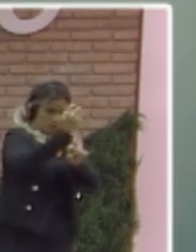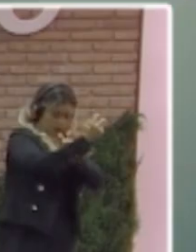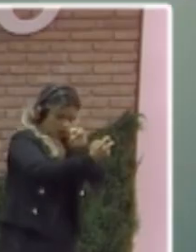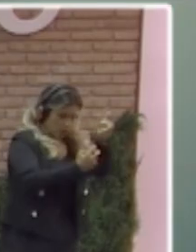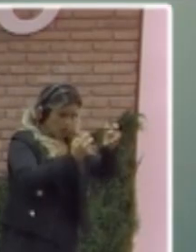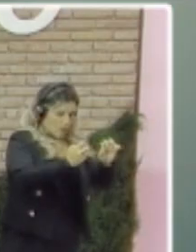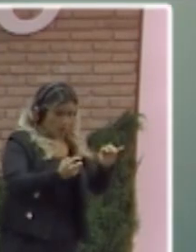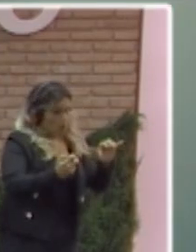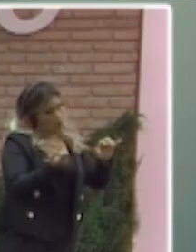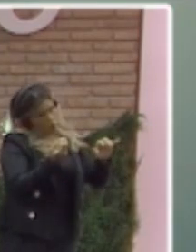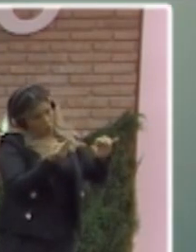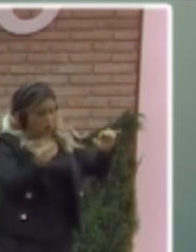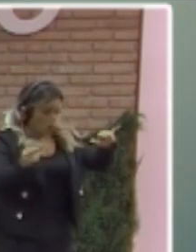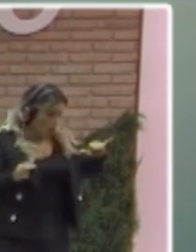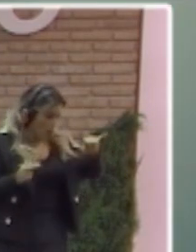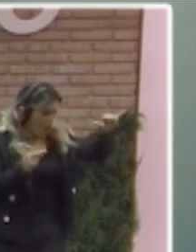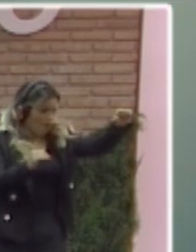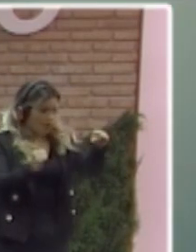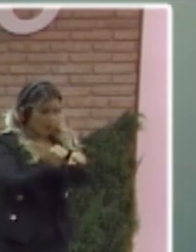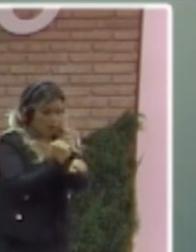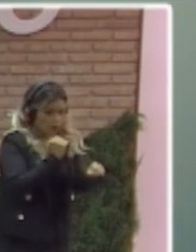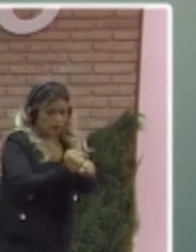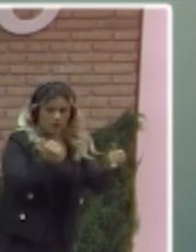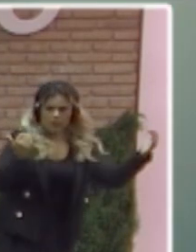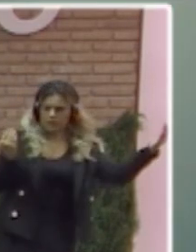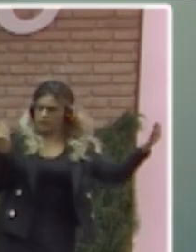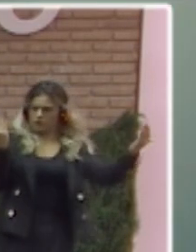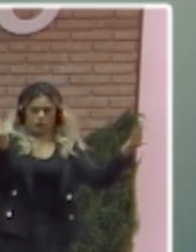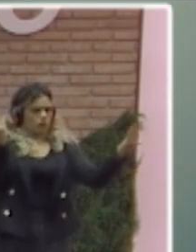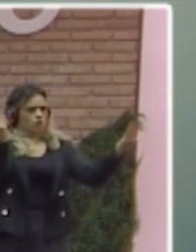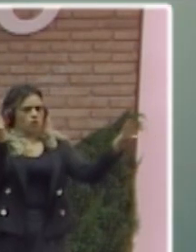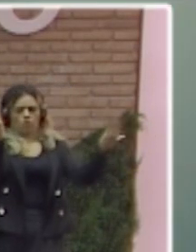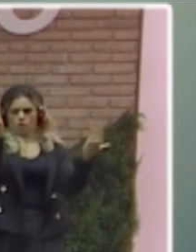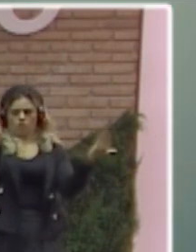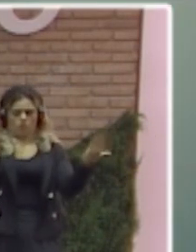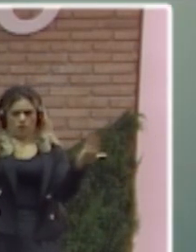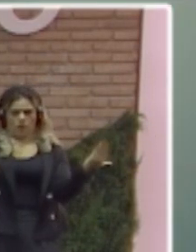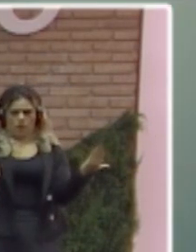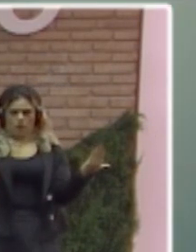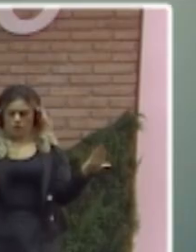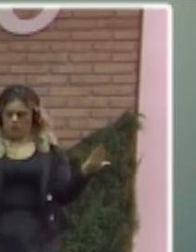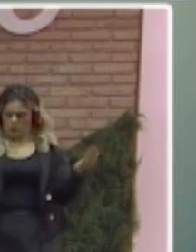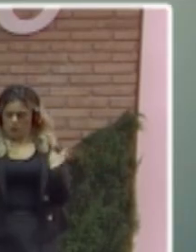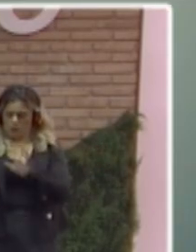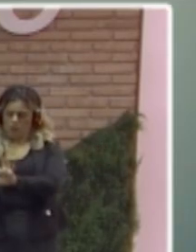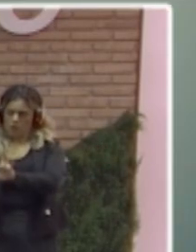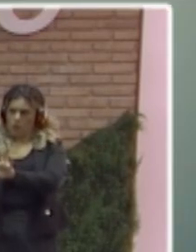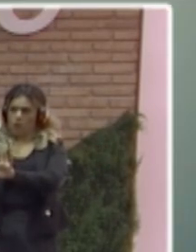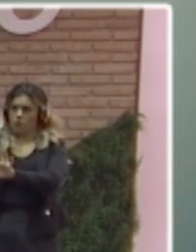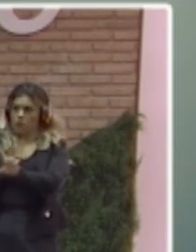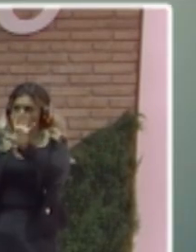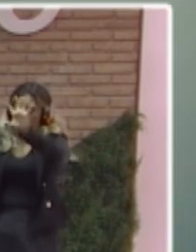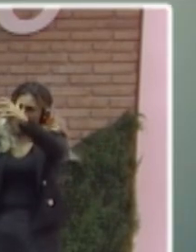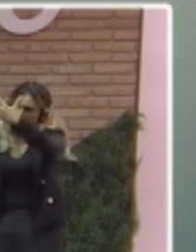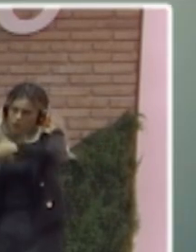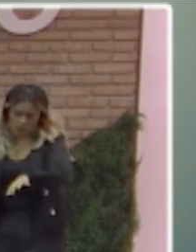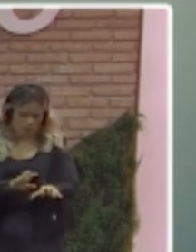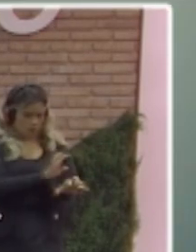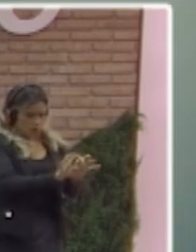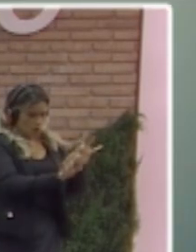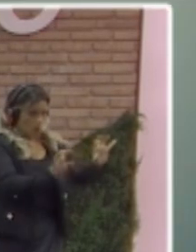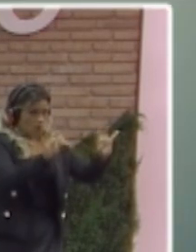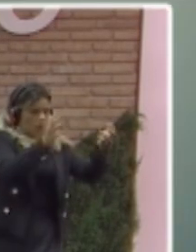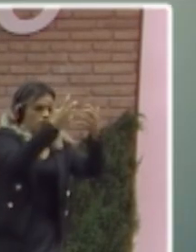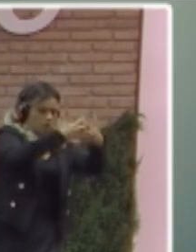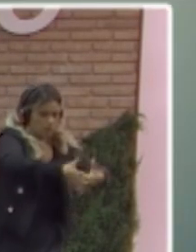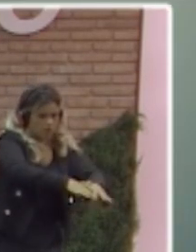Boeing é o que a gente tem que fazer. A gente tem que entender cada pedaço da construção de uma forma